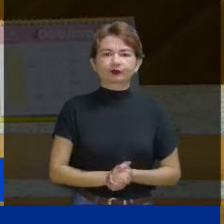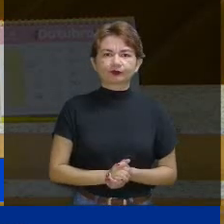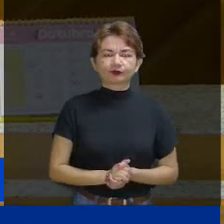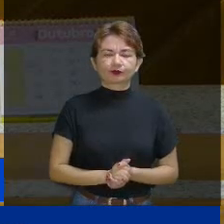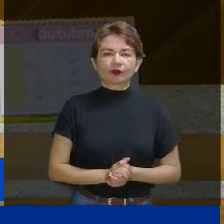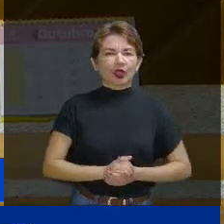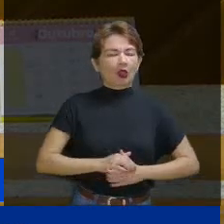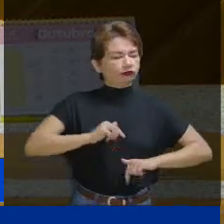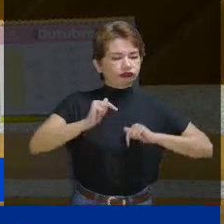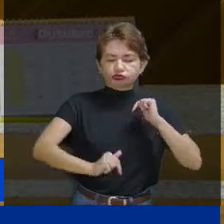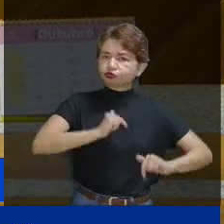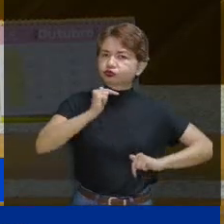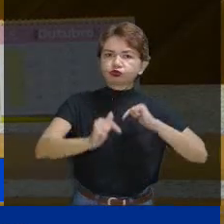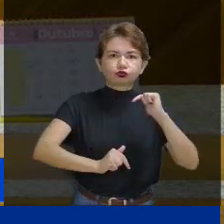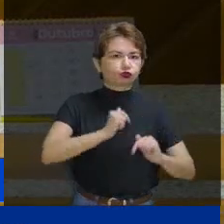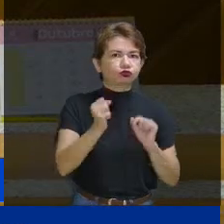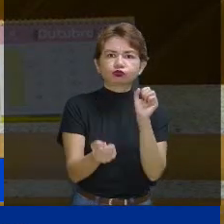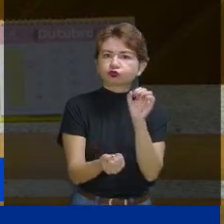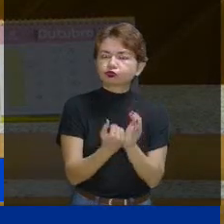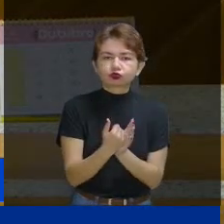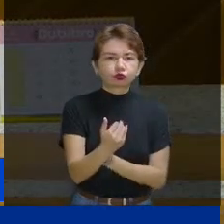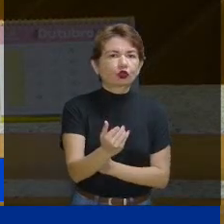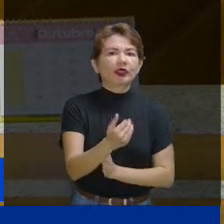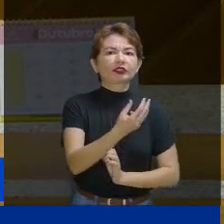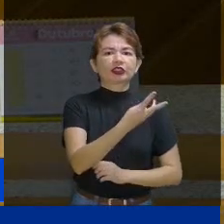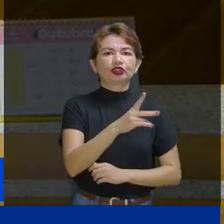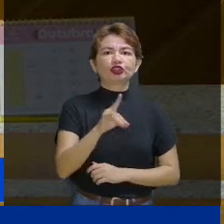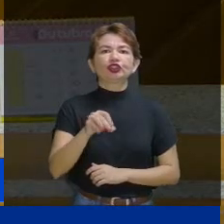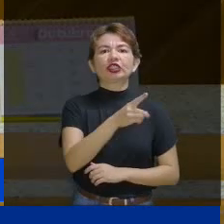estar em pleno funcionamento a partir de